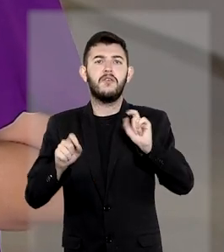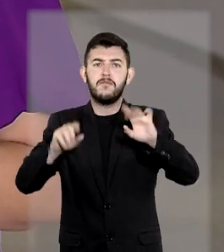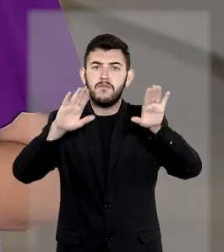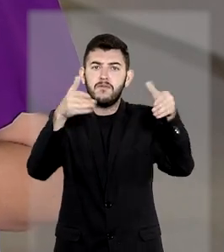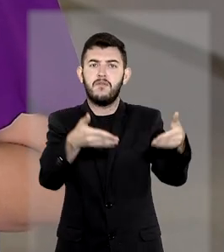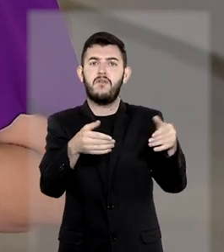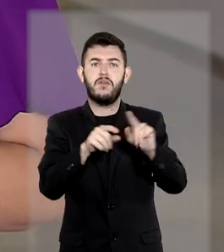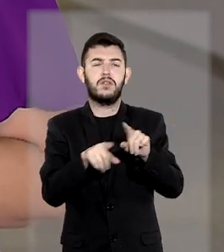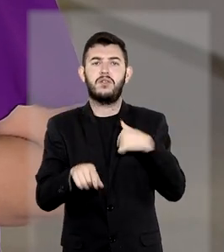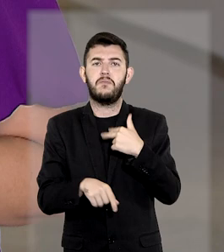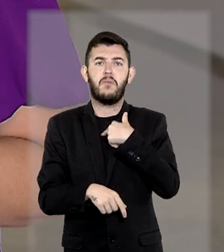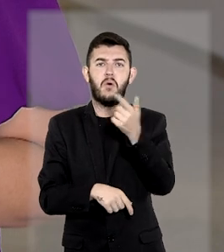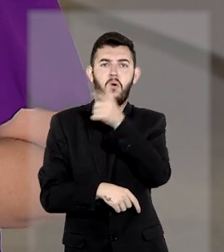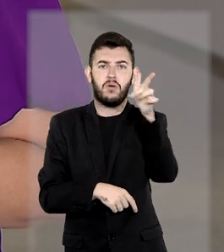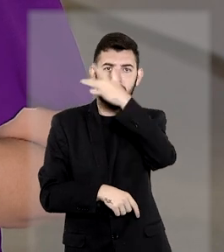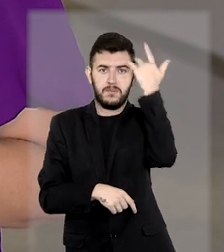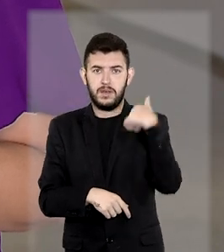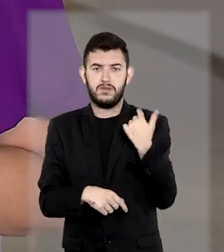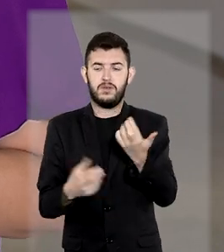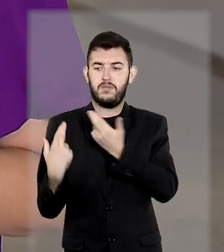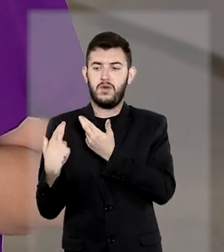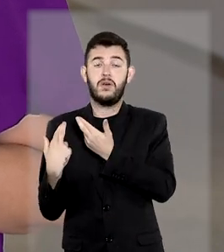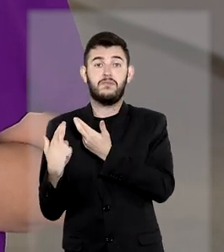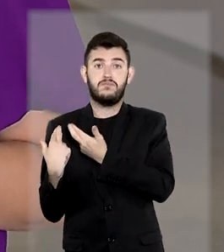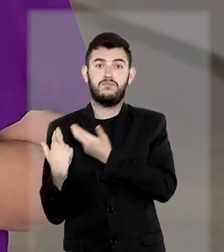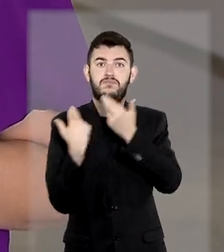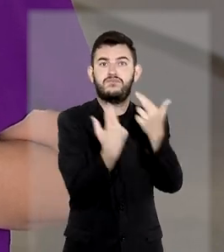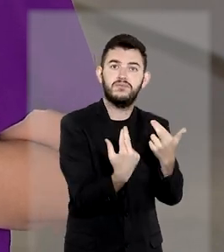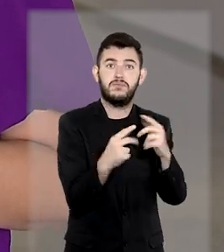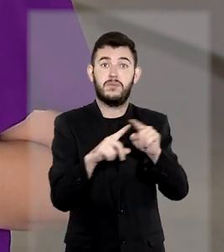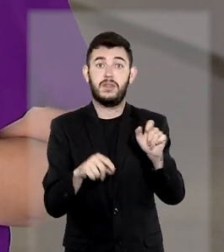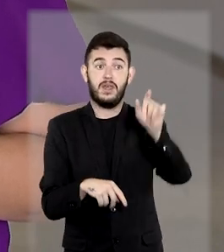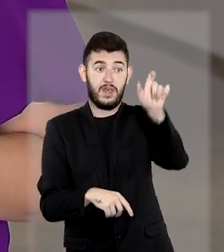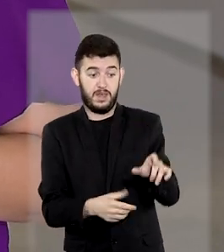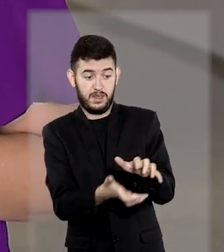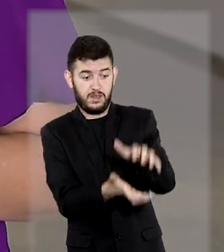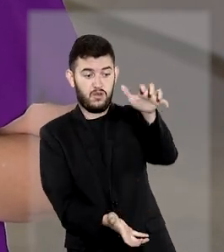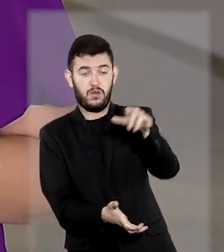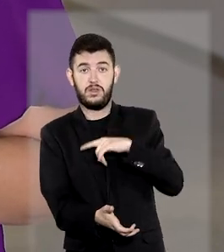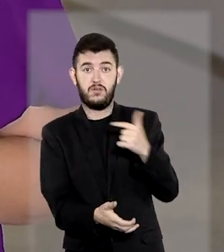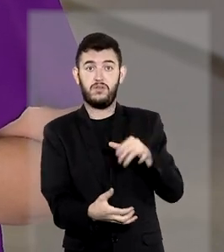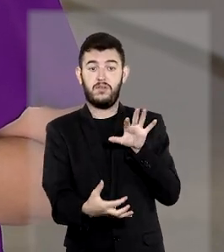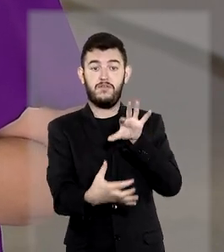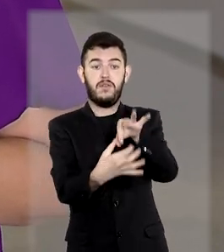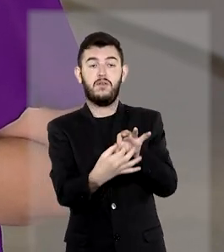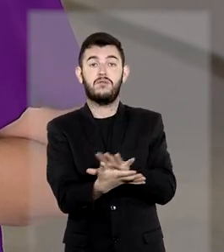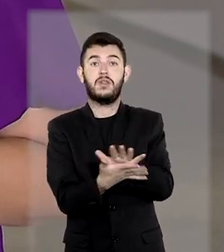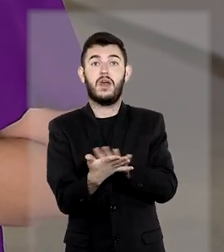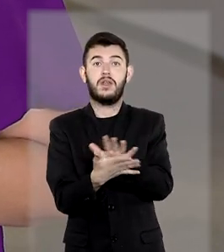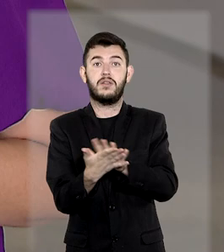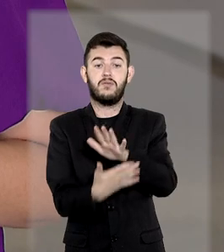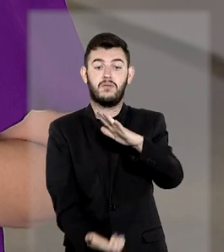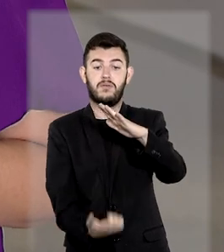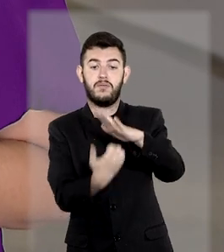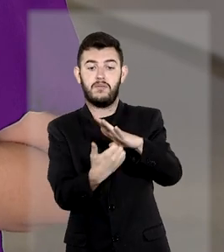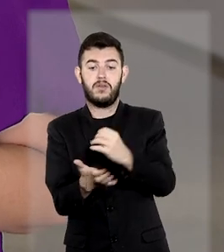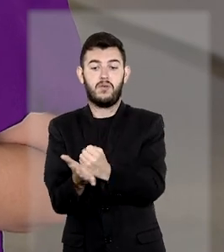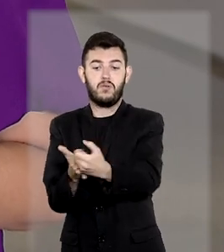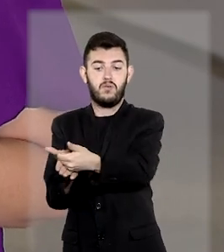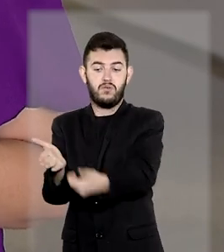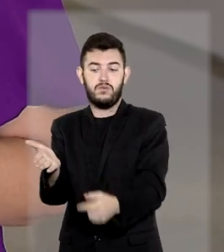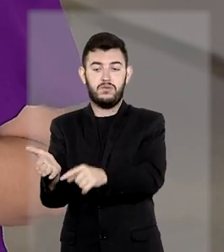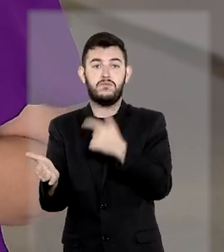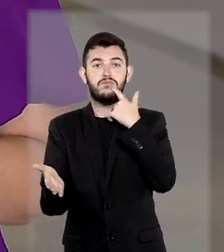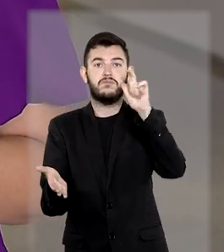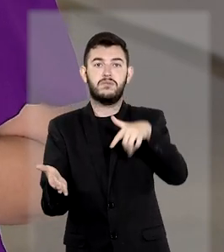transferência da titularidade para terceiros. Além disso, acrescentou que a idosa não teria vínculo com a entidade contratante e, por